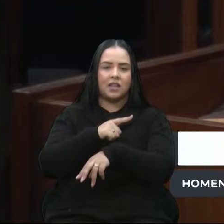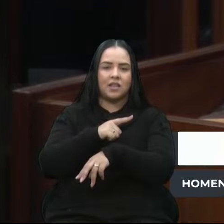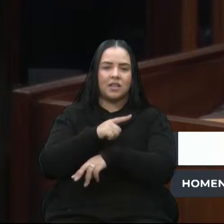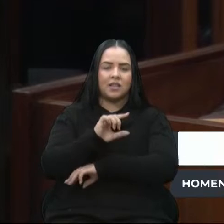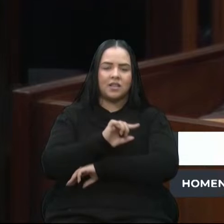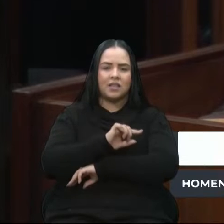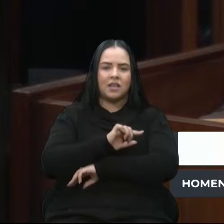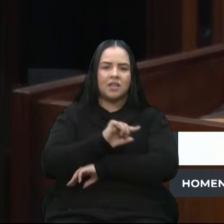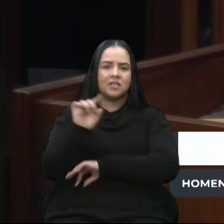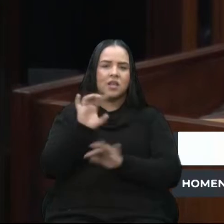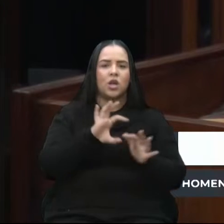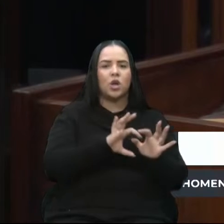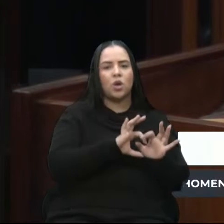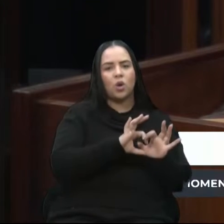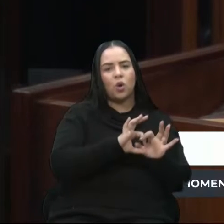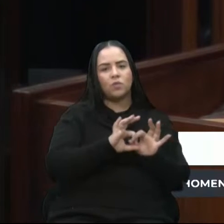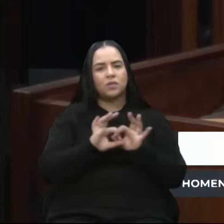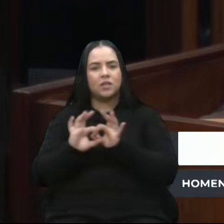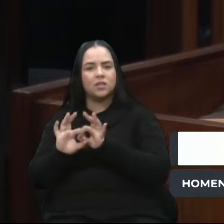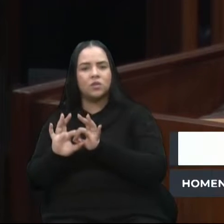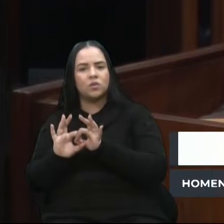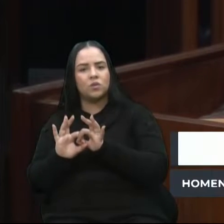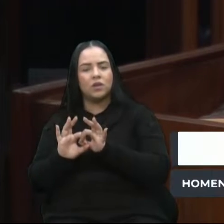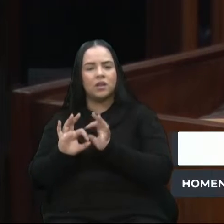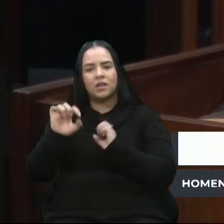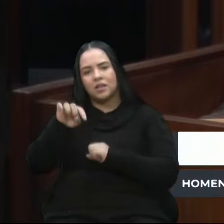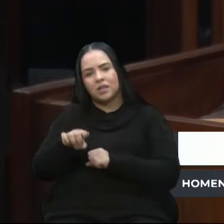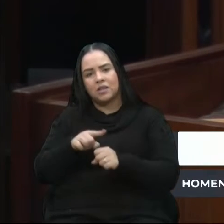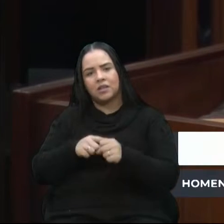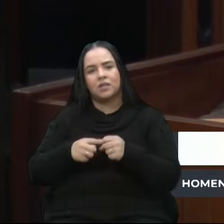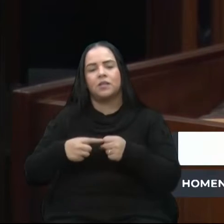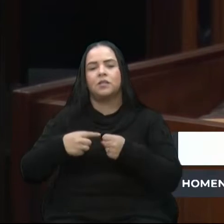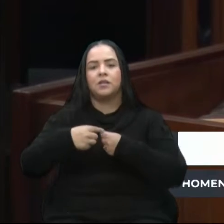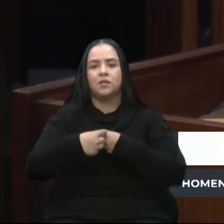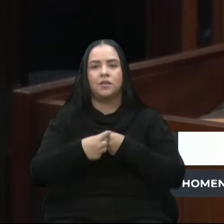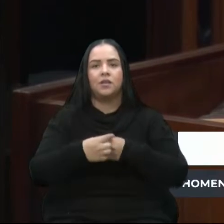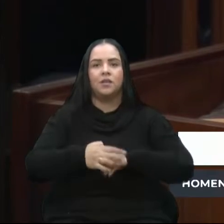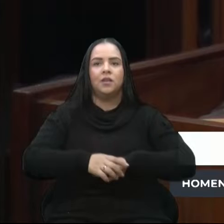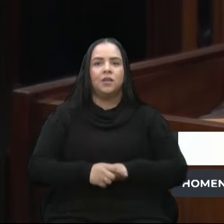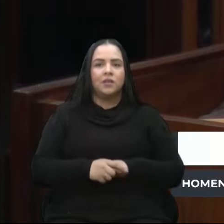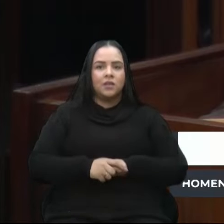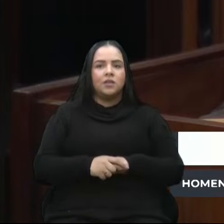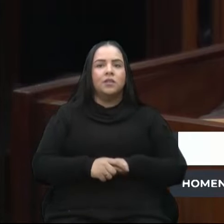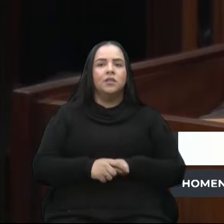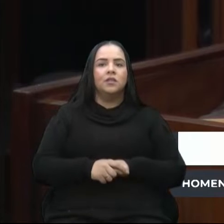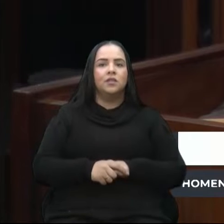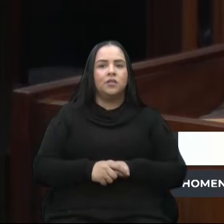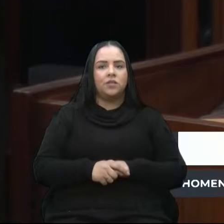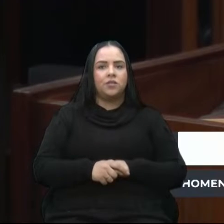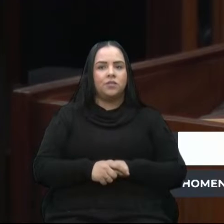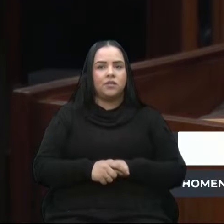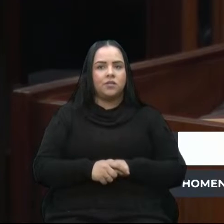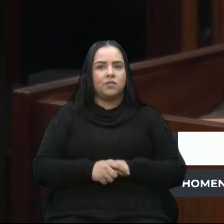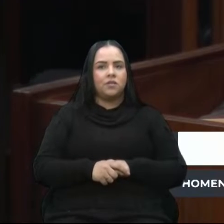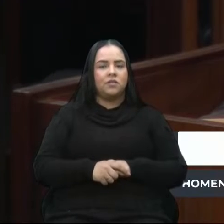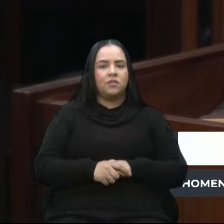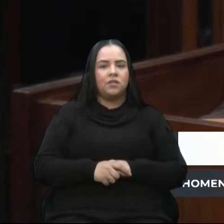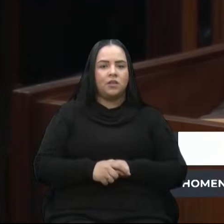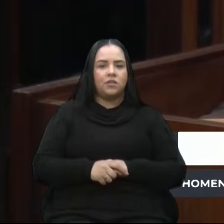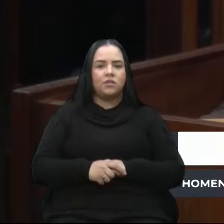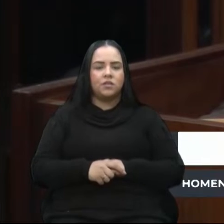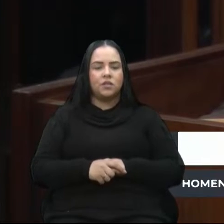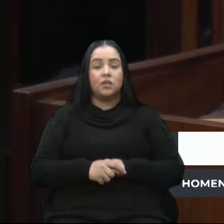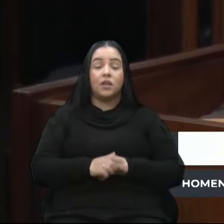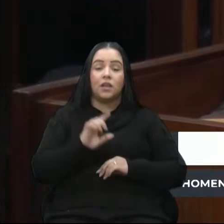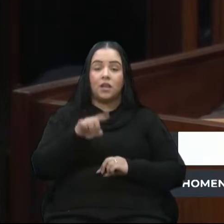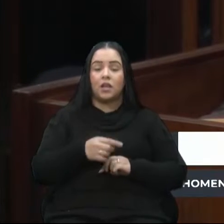esse contexto a nossa cidade. E é bom lembrar